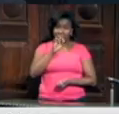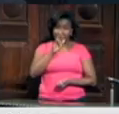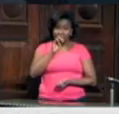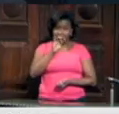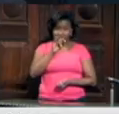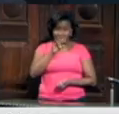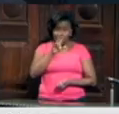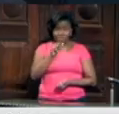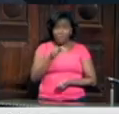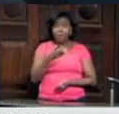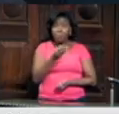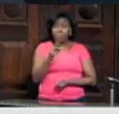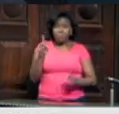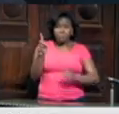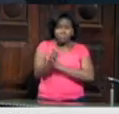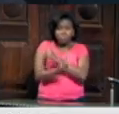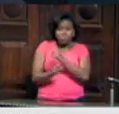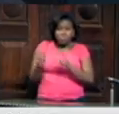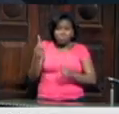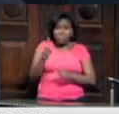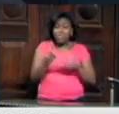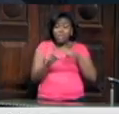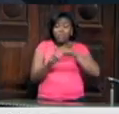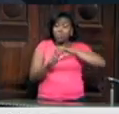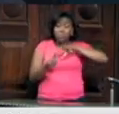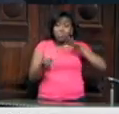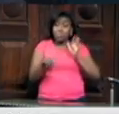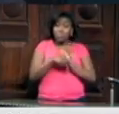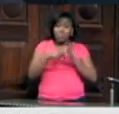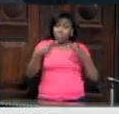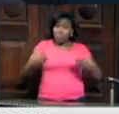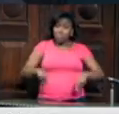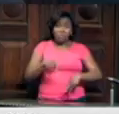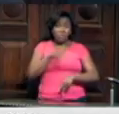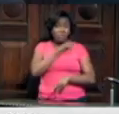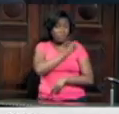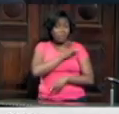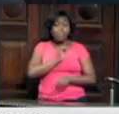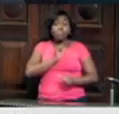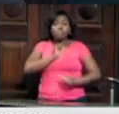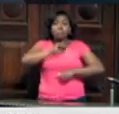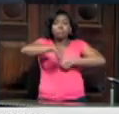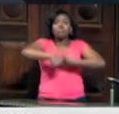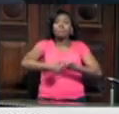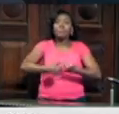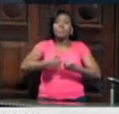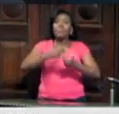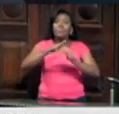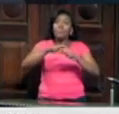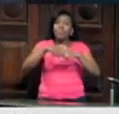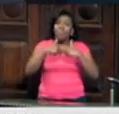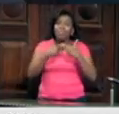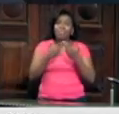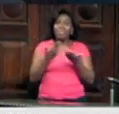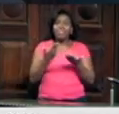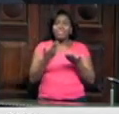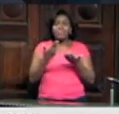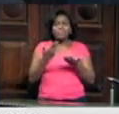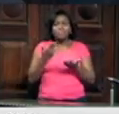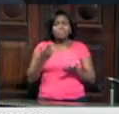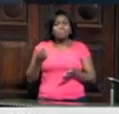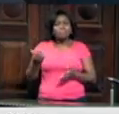Academia Carioca de Letras, ao longo de sua história, não são cariocas, mas se tornaram cariocas pelo fato de aqui viverem nessa